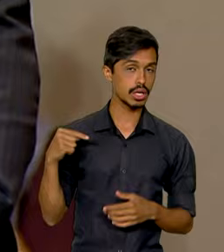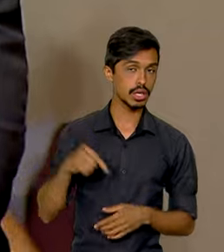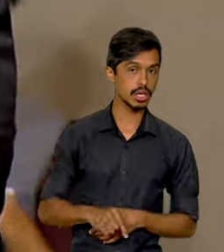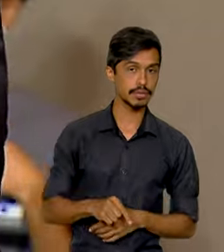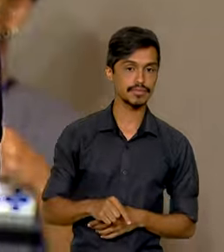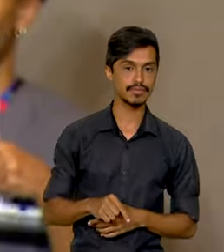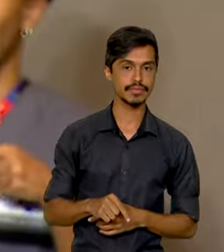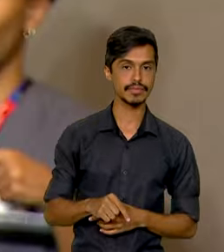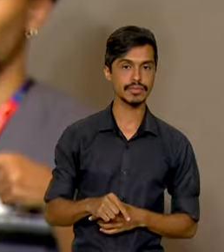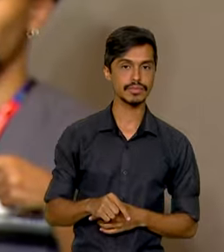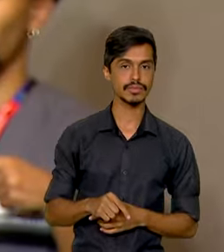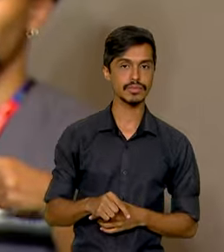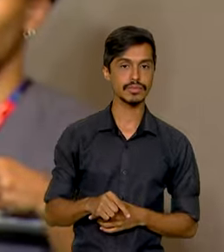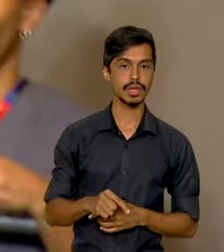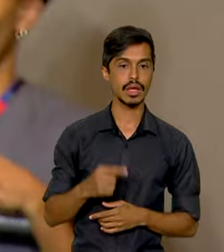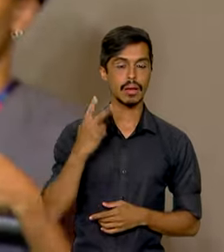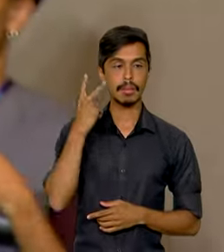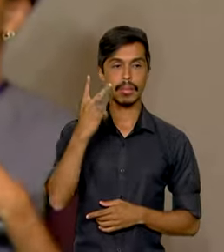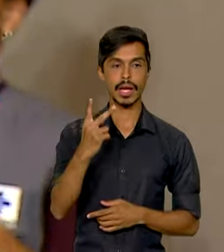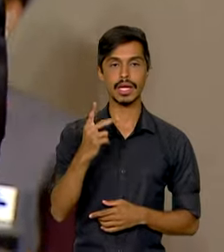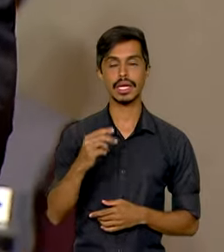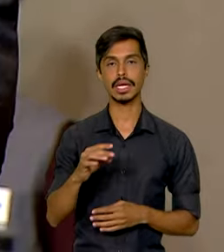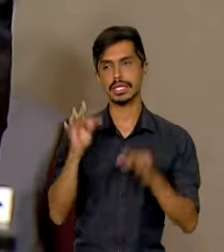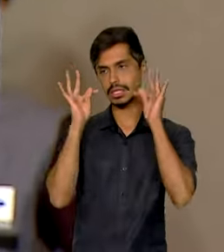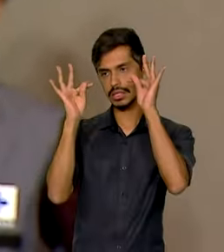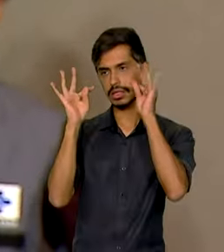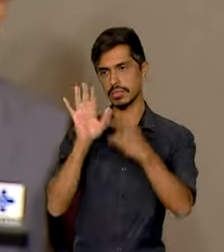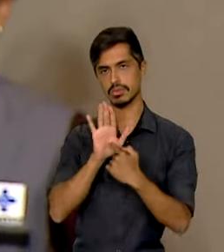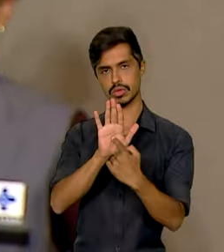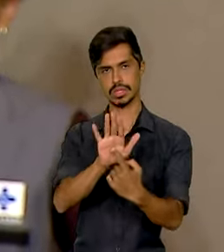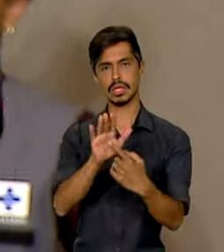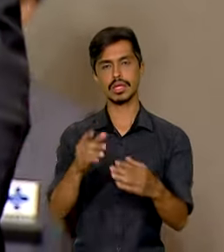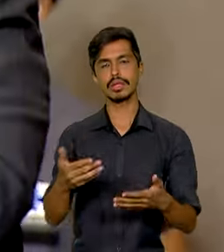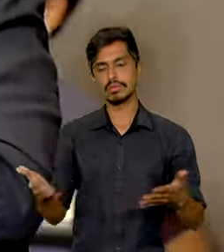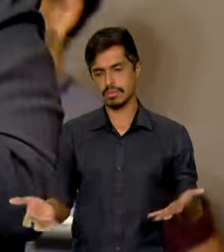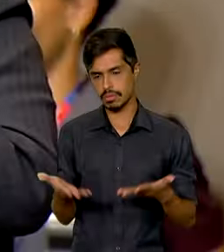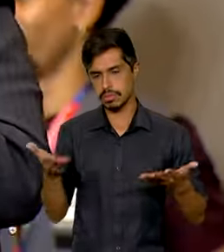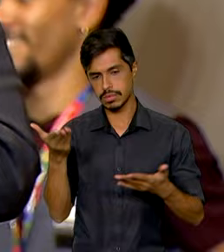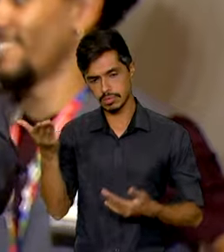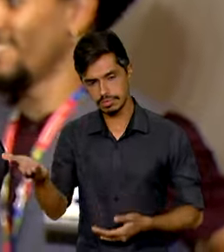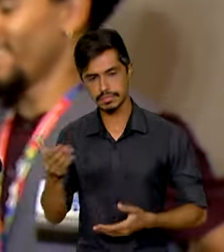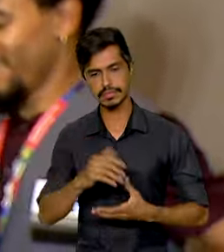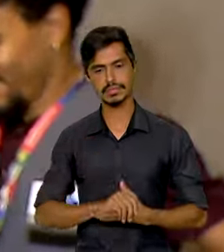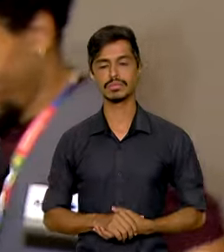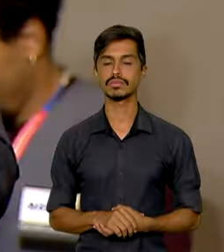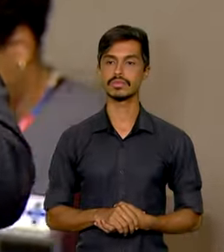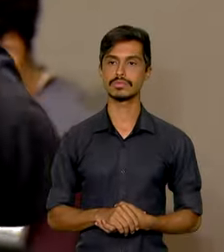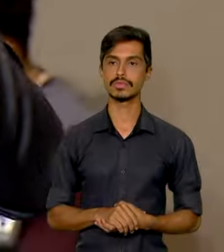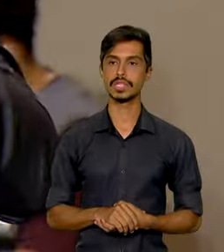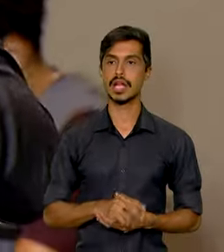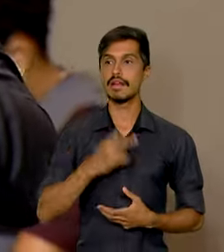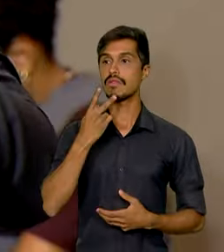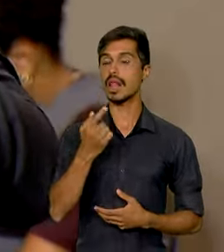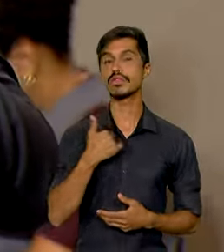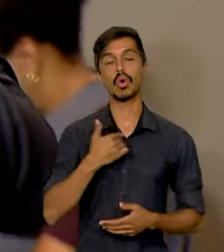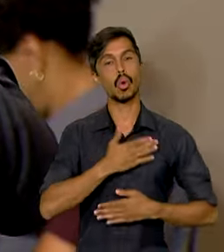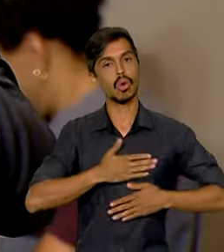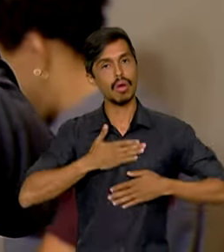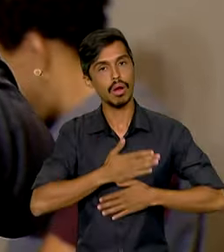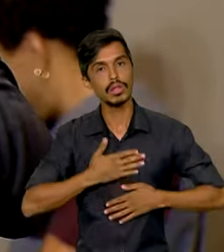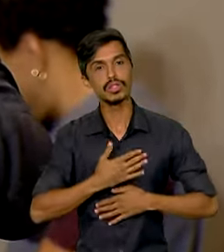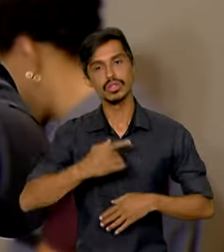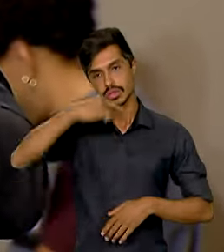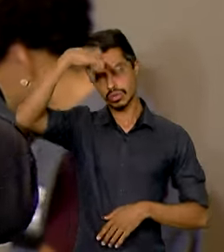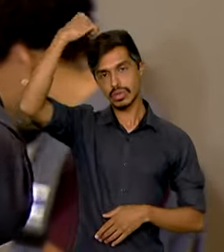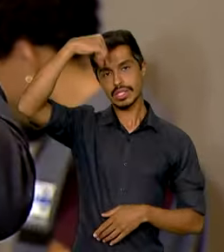para dar esse testemunho e prestar a minha solidariedade e dizer que eu gosto muito do Zé